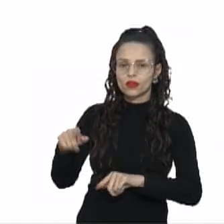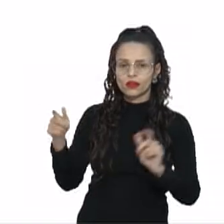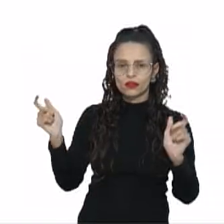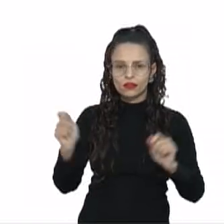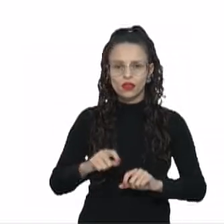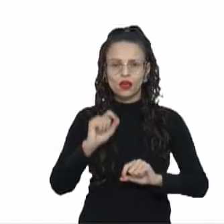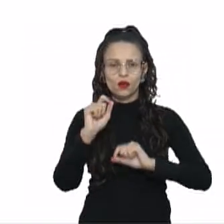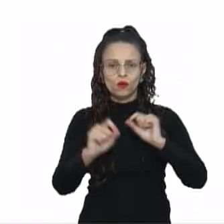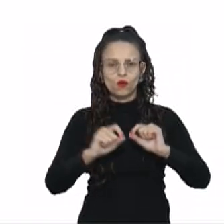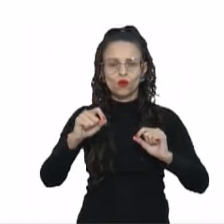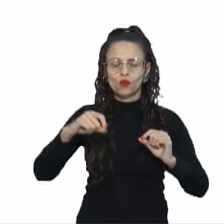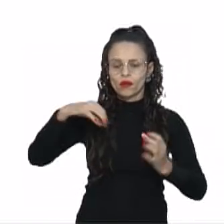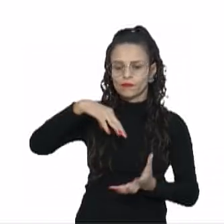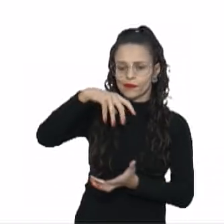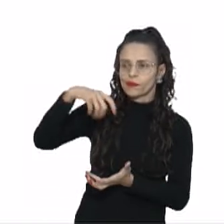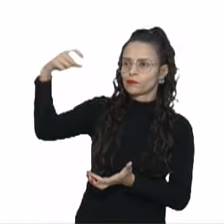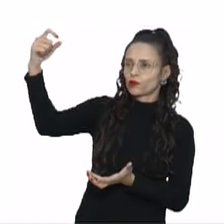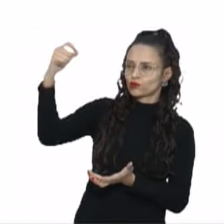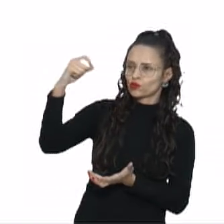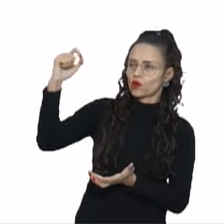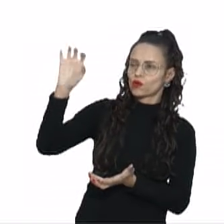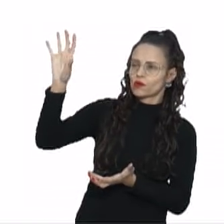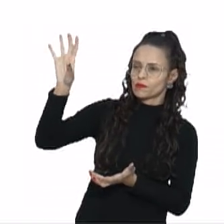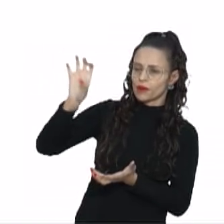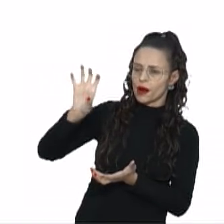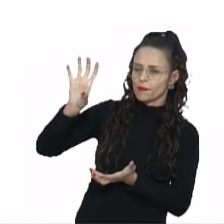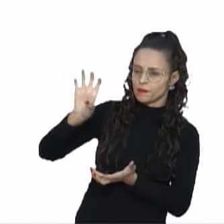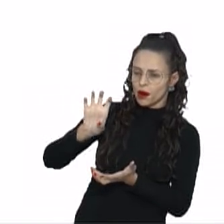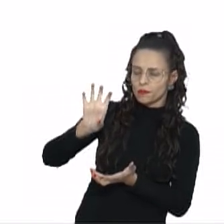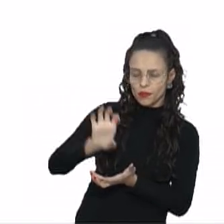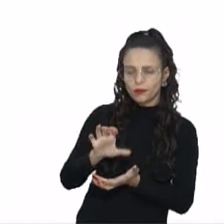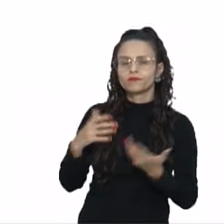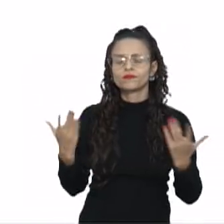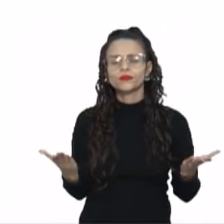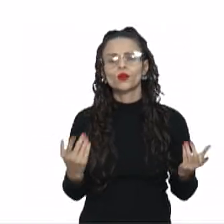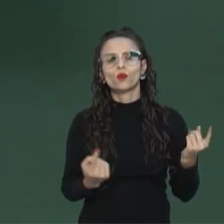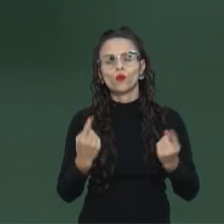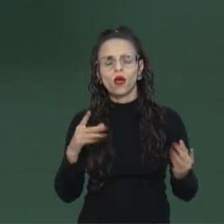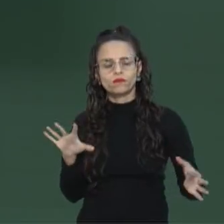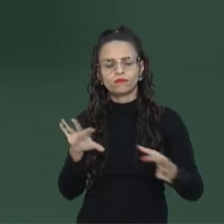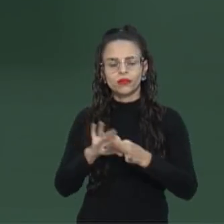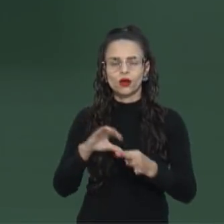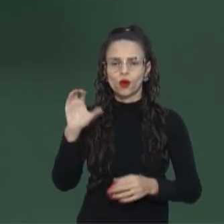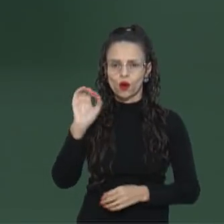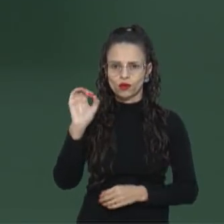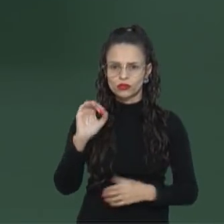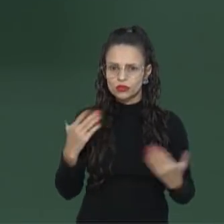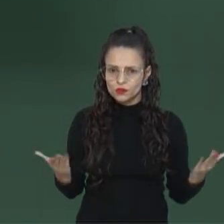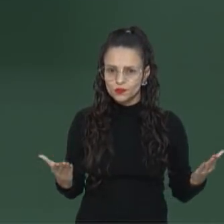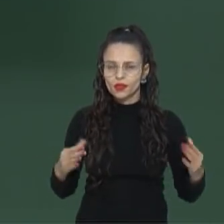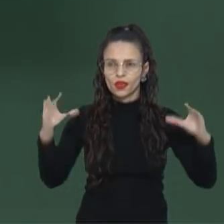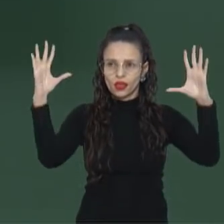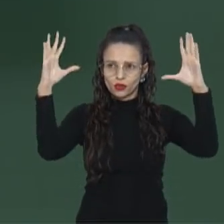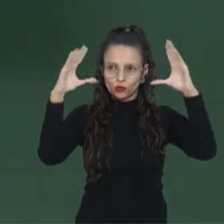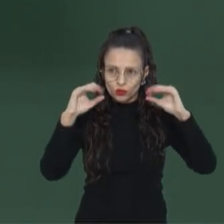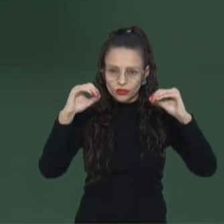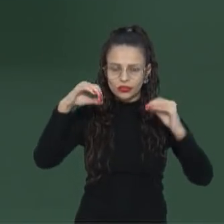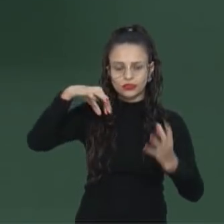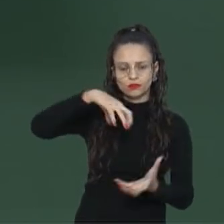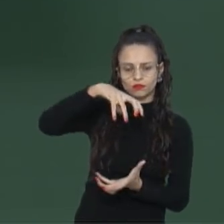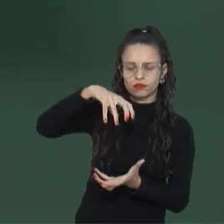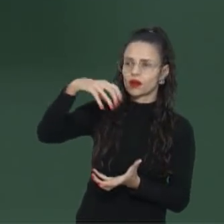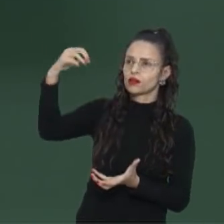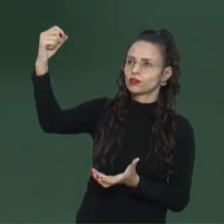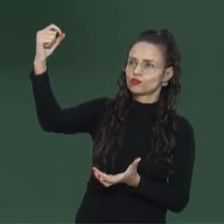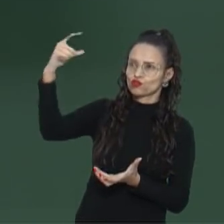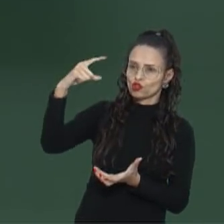calor irradiado pelo Sol, mesmo durante a noite. Que óxido é esse? Então, quando anoitece, o calor que o Sol passou para a Terra durante